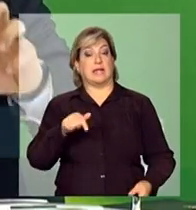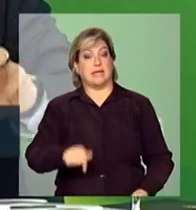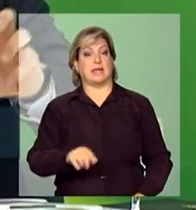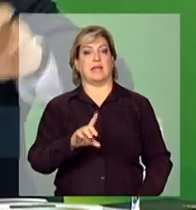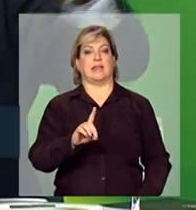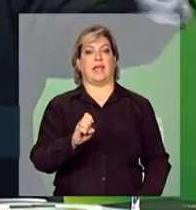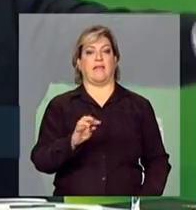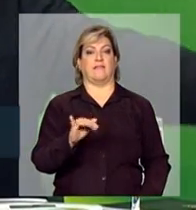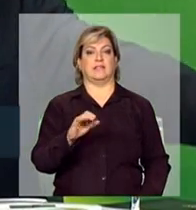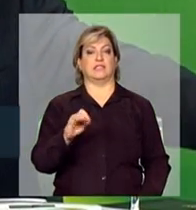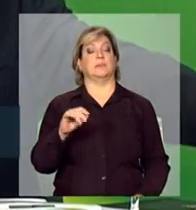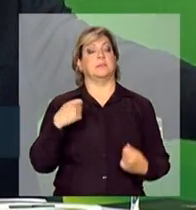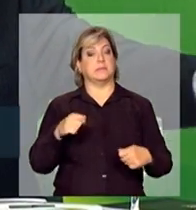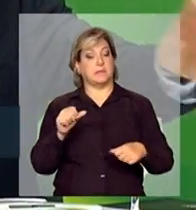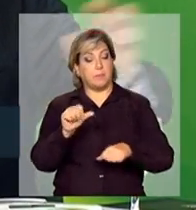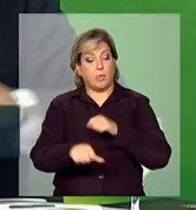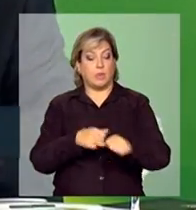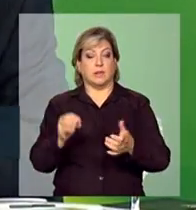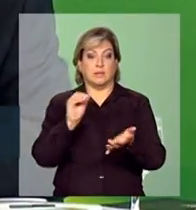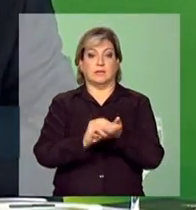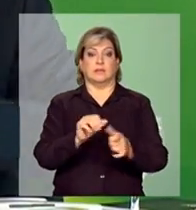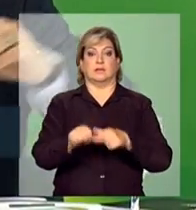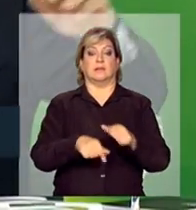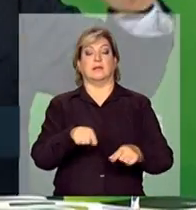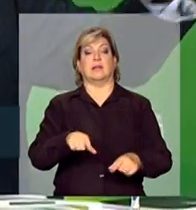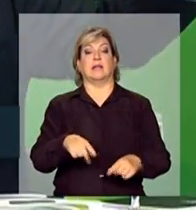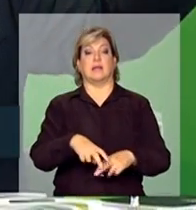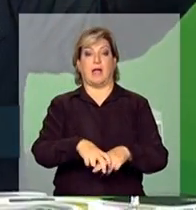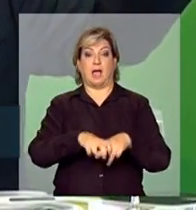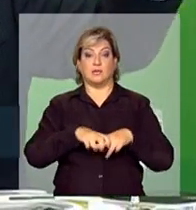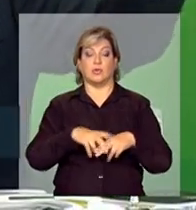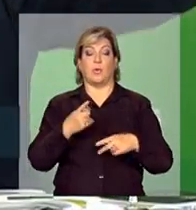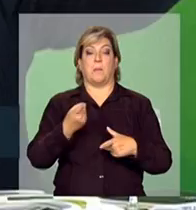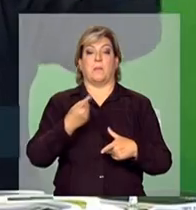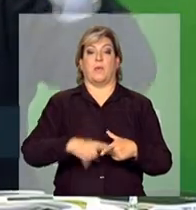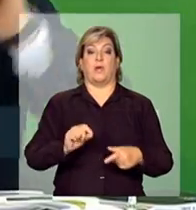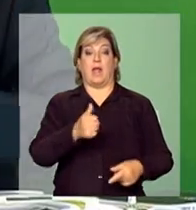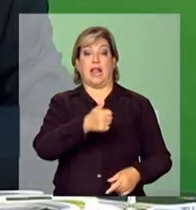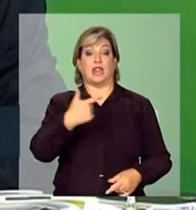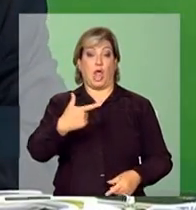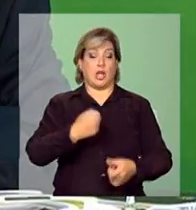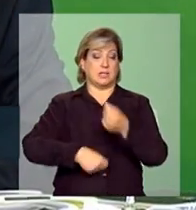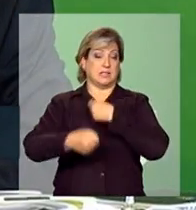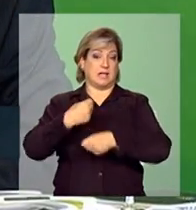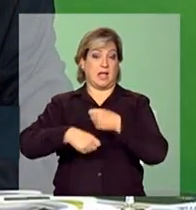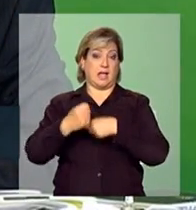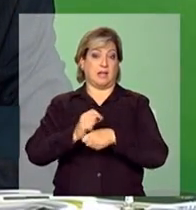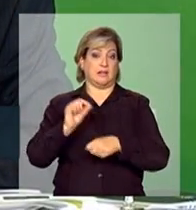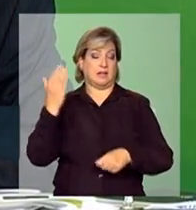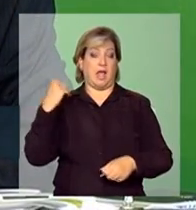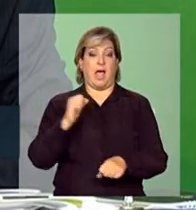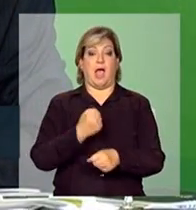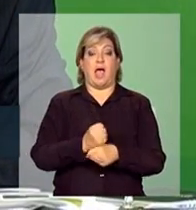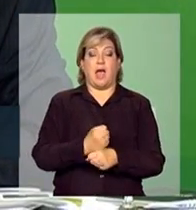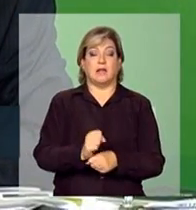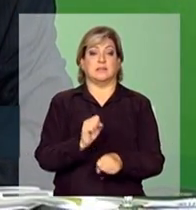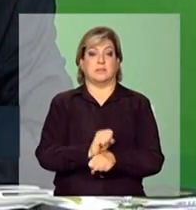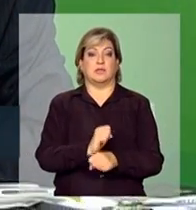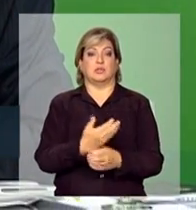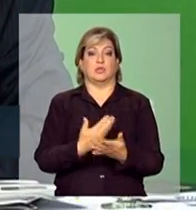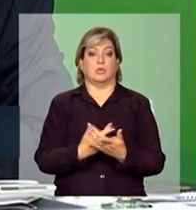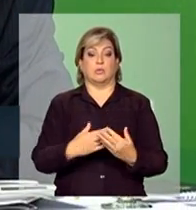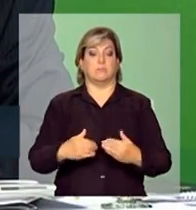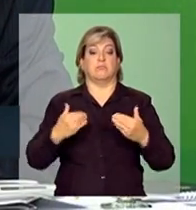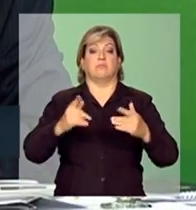usando outros dados de 2005 geraram uma situação que há 12 anos os anos esperados de educação escolaridade